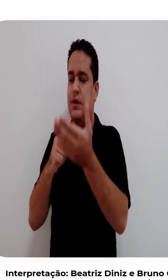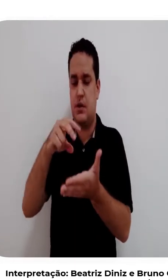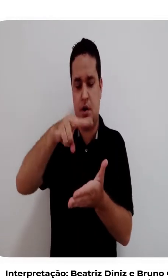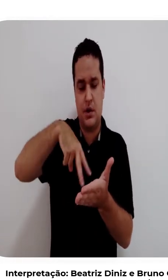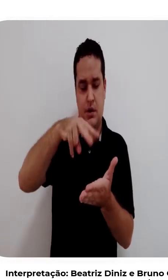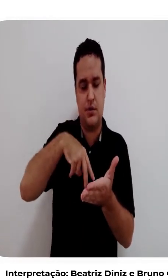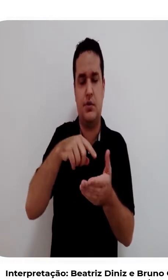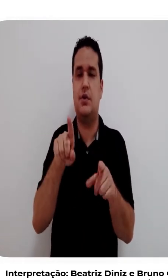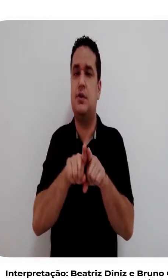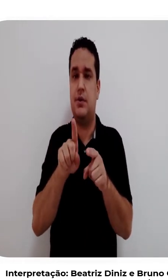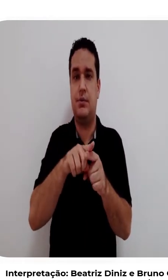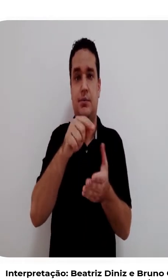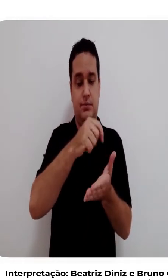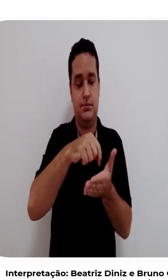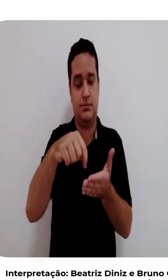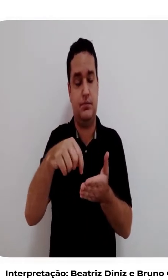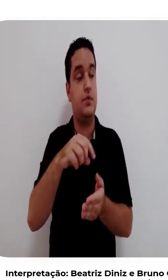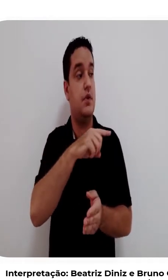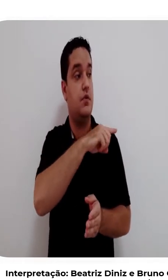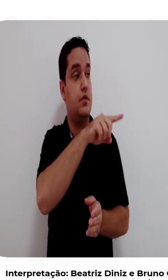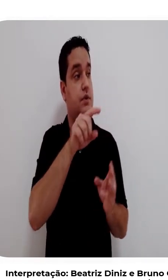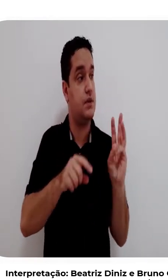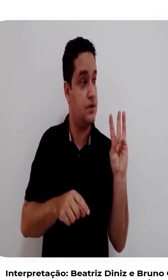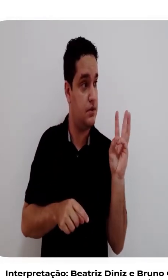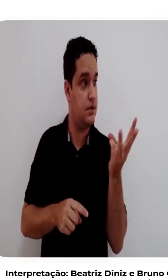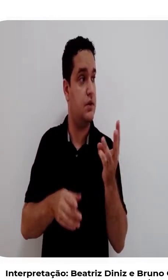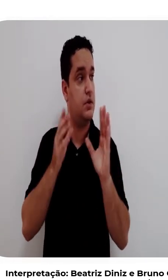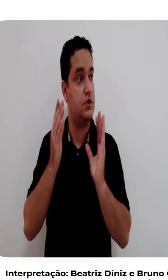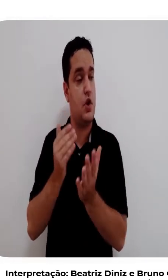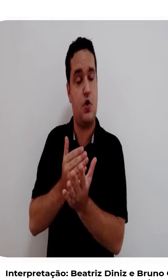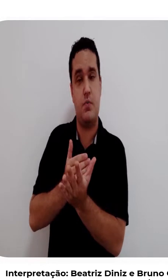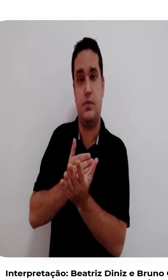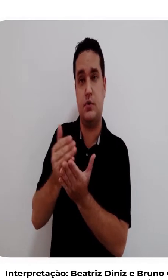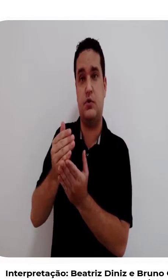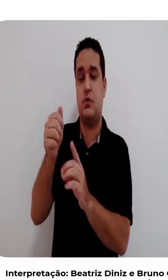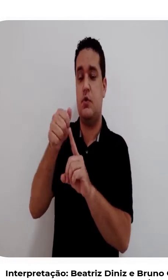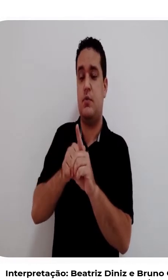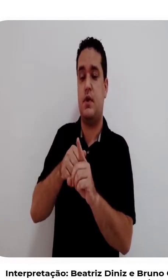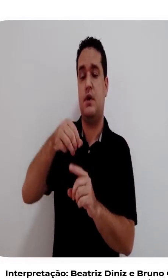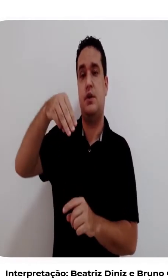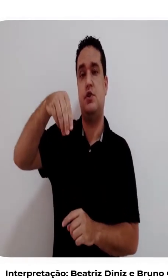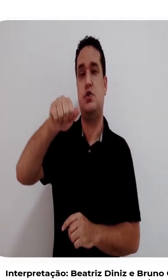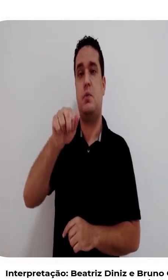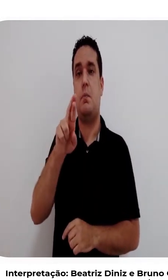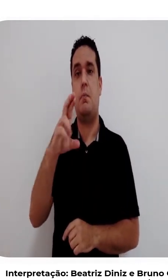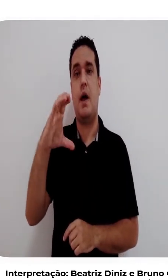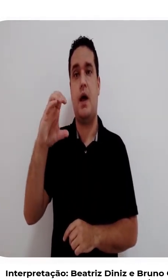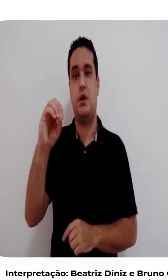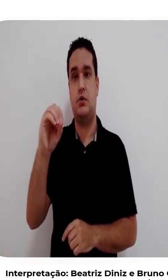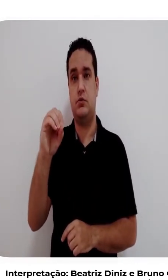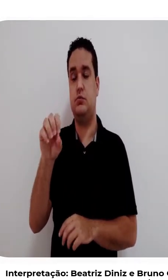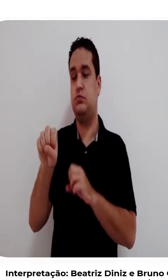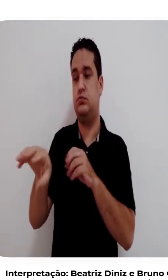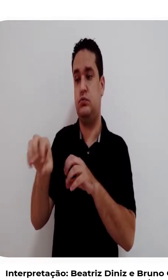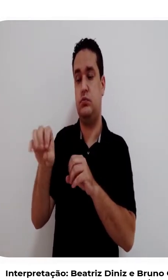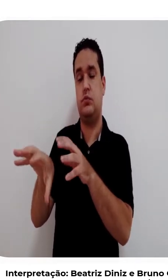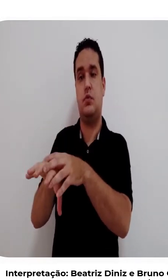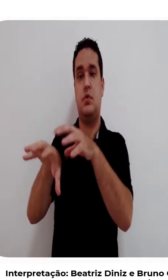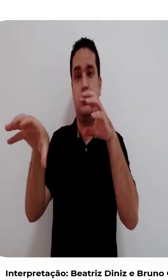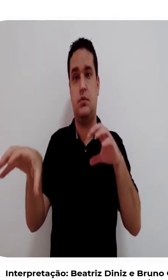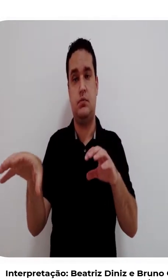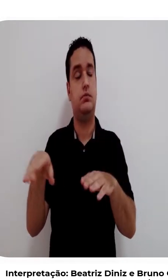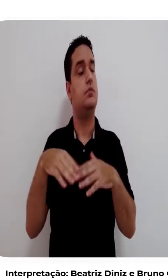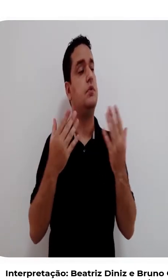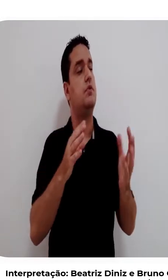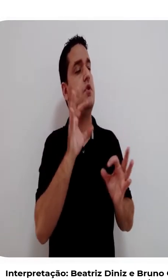escrita. Vocês três começaram a atuar desde março com ensino remoto. E sendo assim, como tem sido a organização